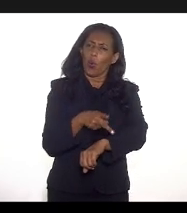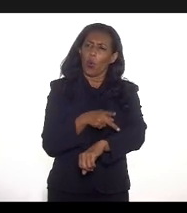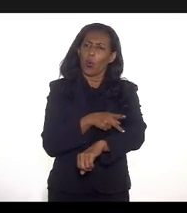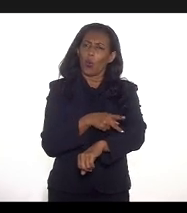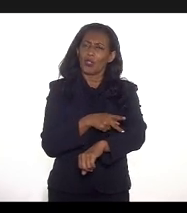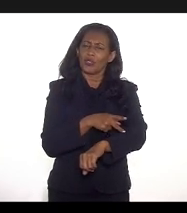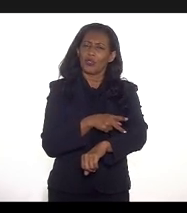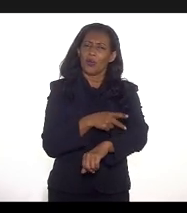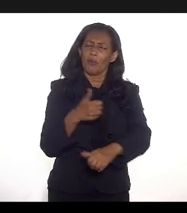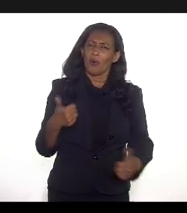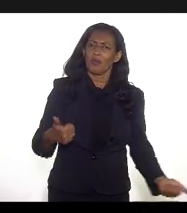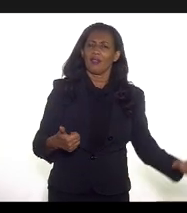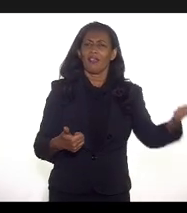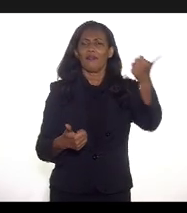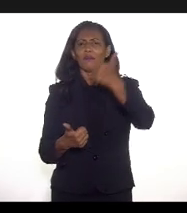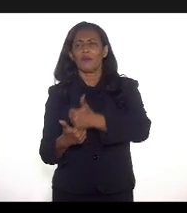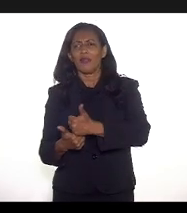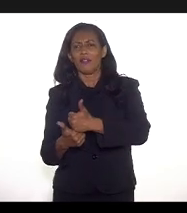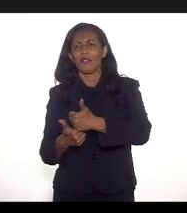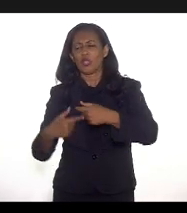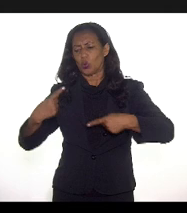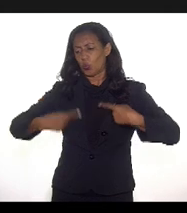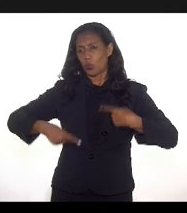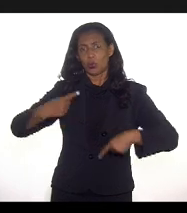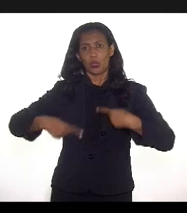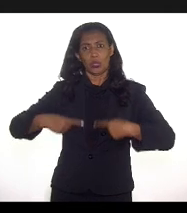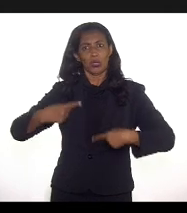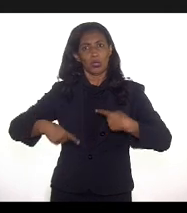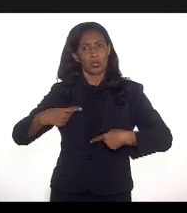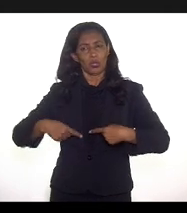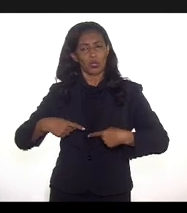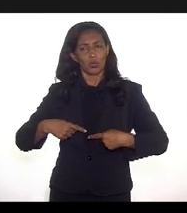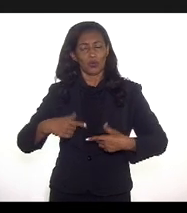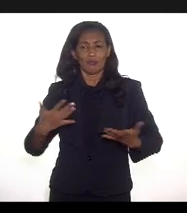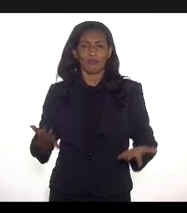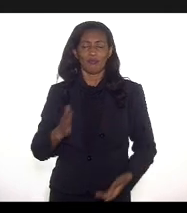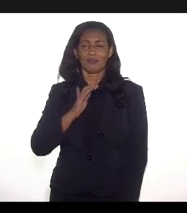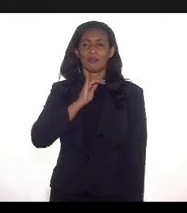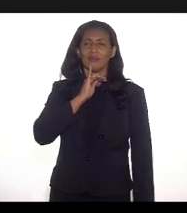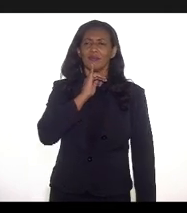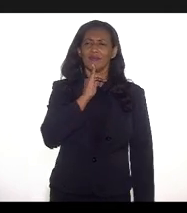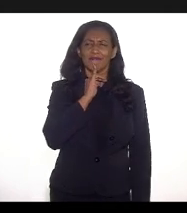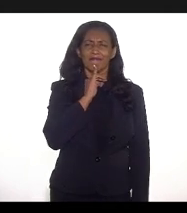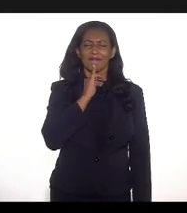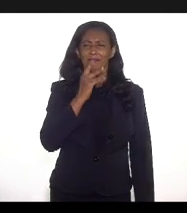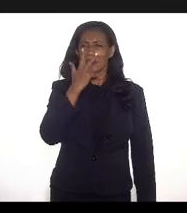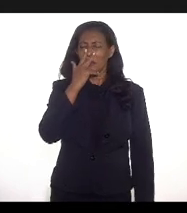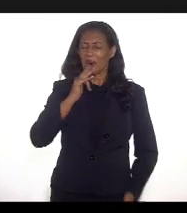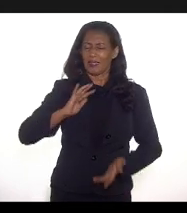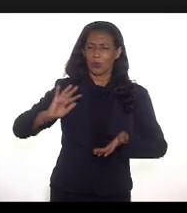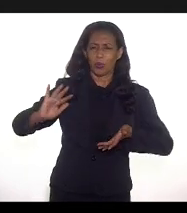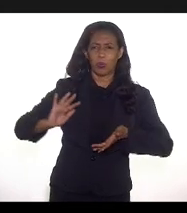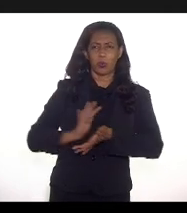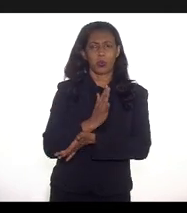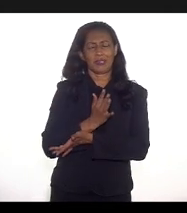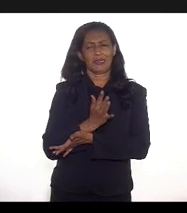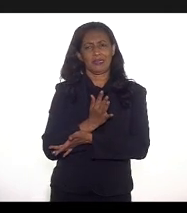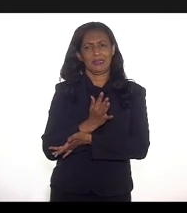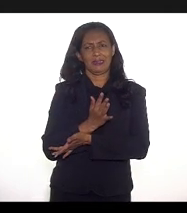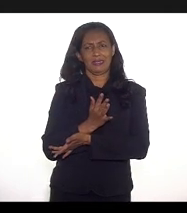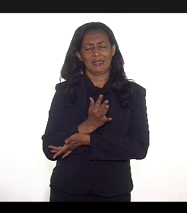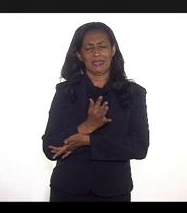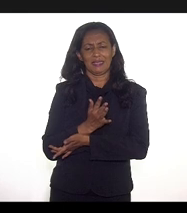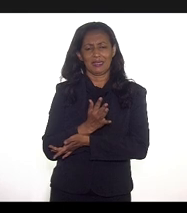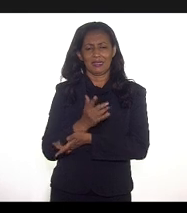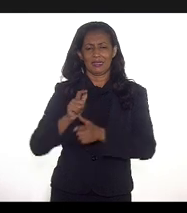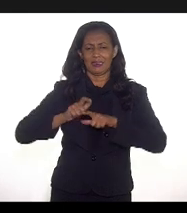frente do projeto político-eleitoral, que, infelizmente, destruiu grande parte